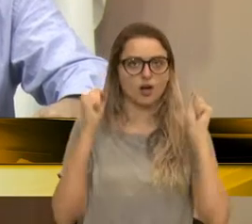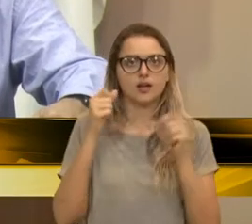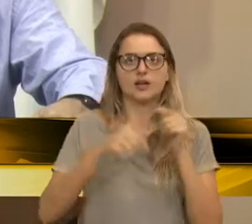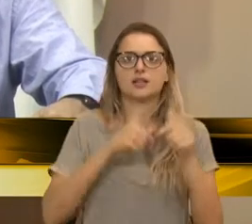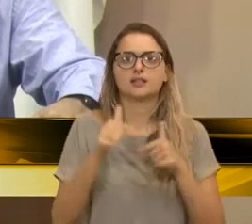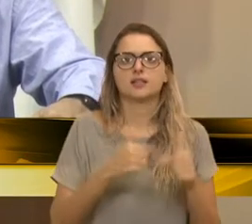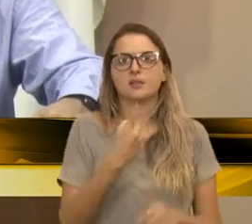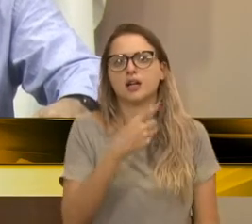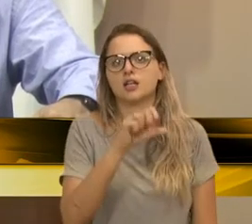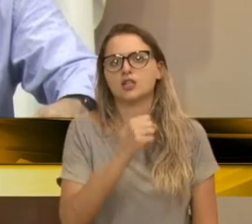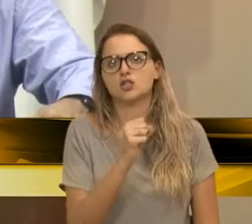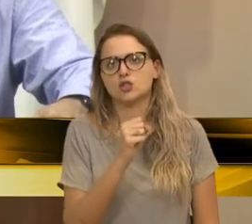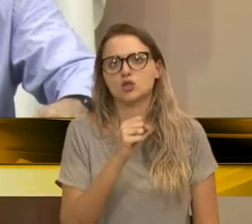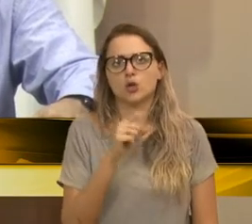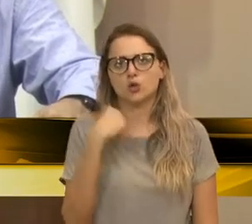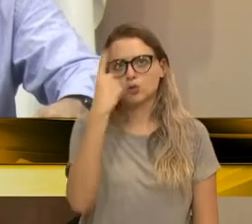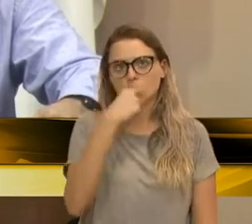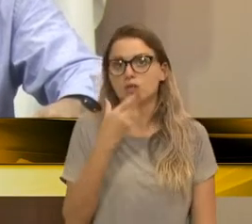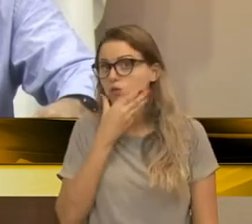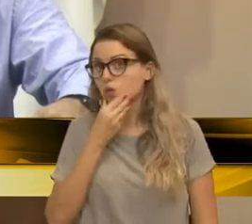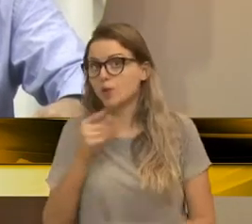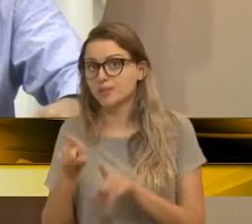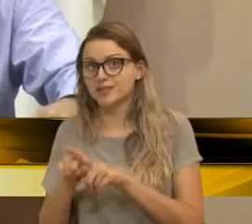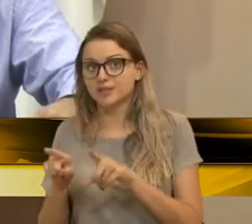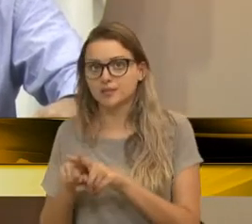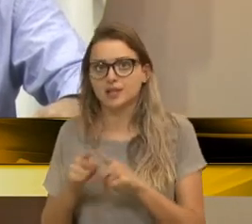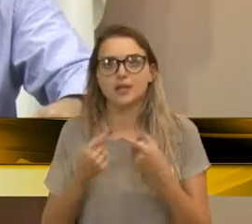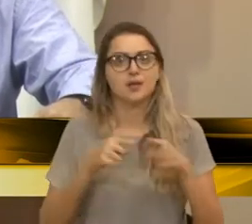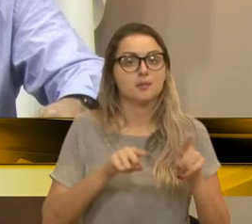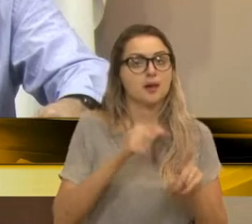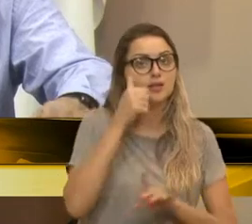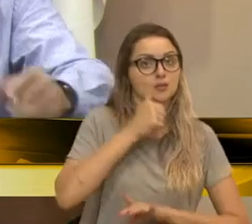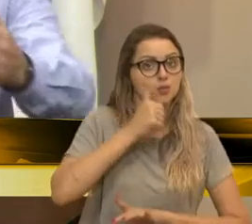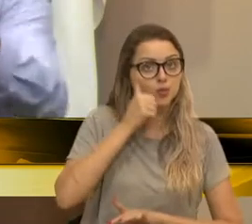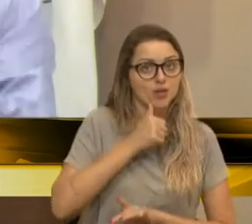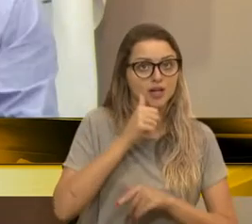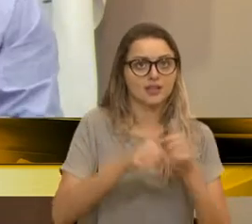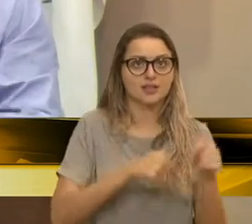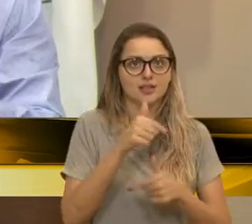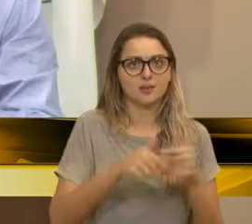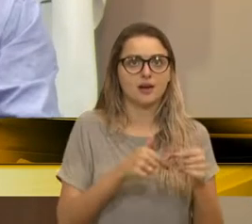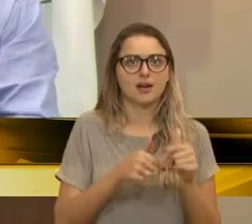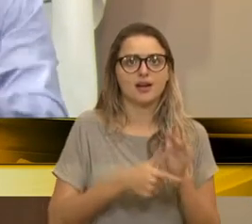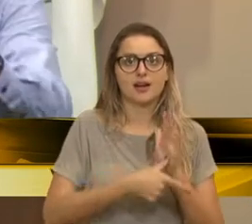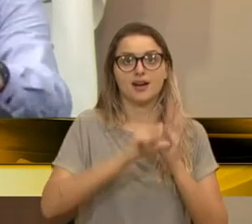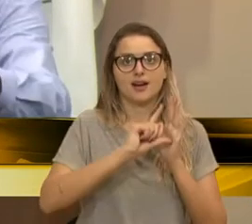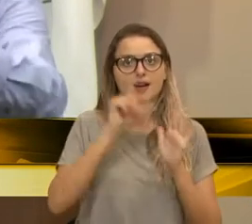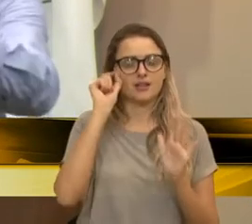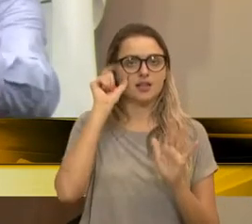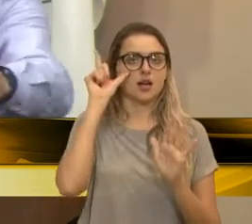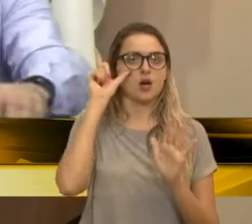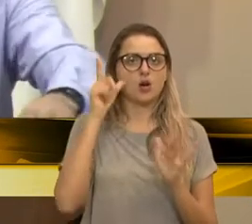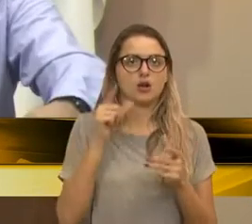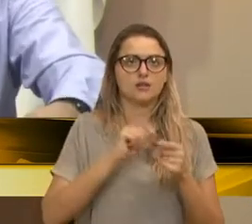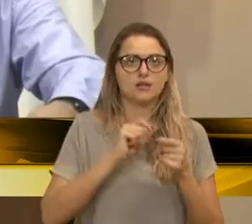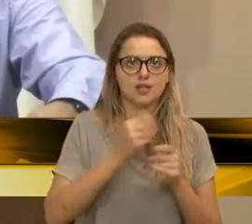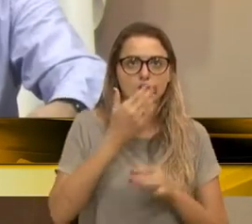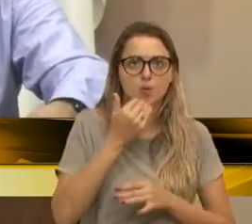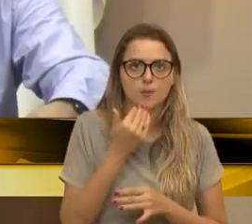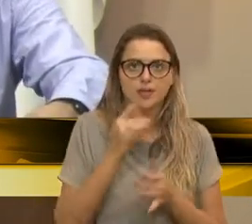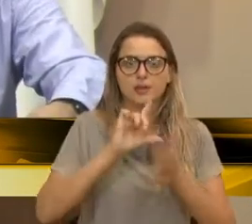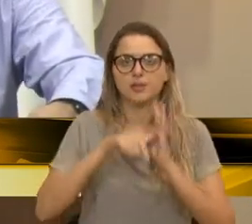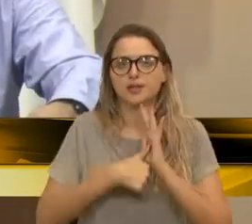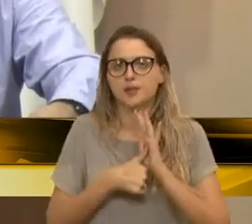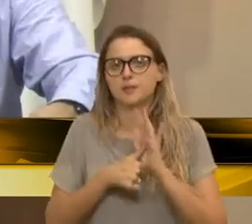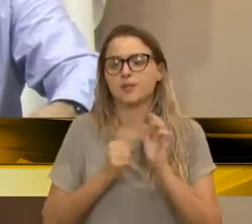20 horas por dia, os homens também. Mas a mulher, principalmente, ela trabalha, ela levanta mais cedo, muitas vezes, preparar o almoço para poder